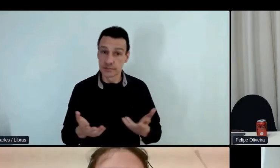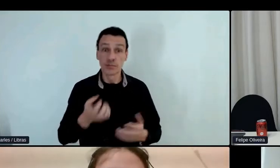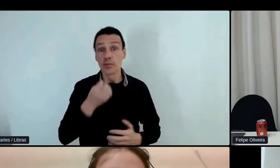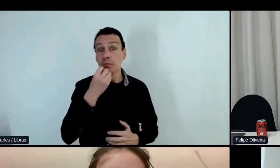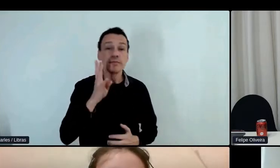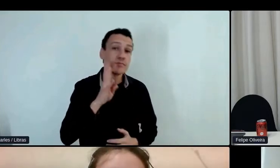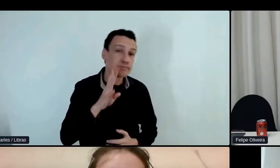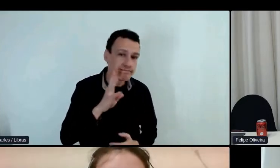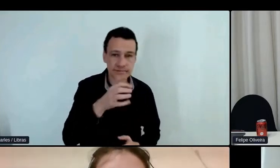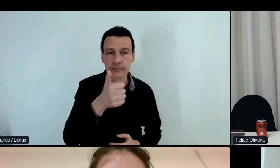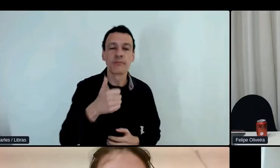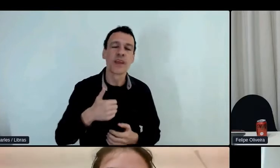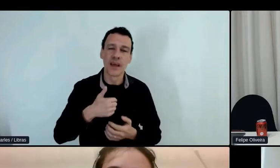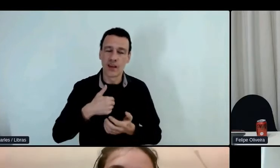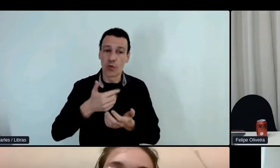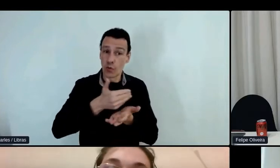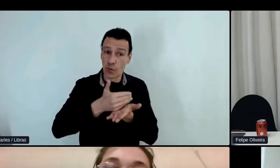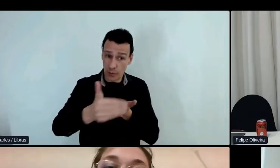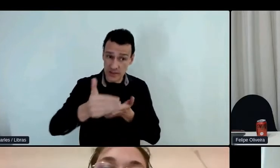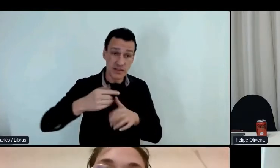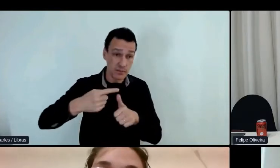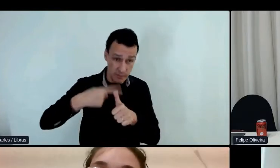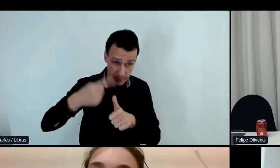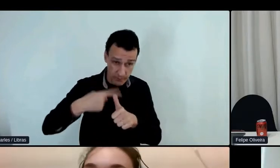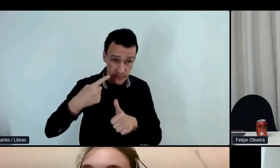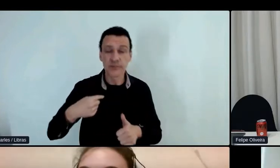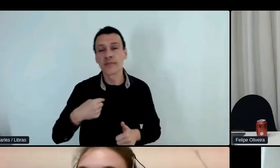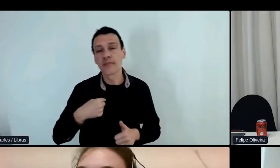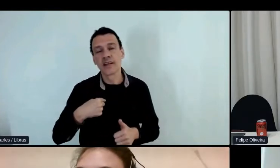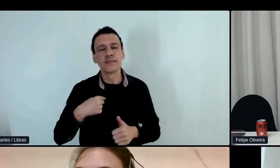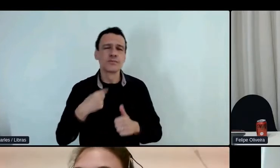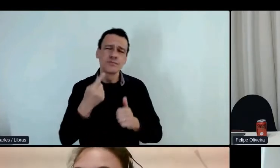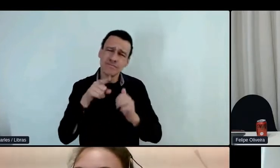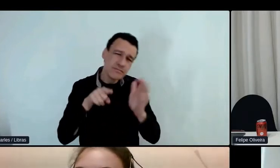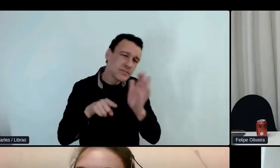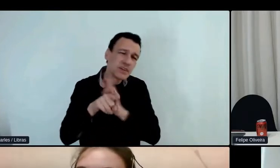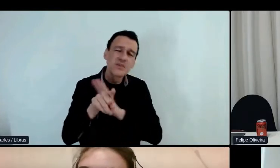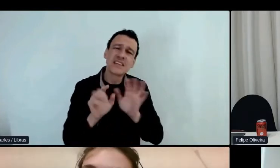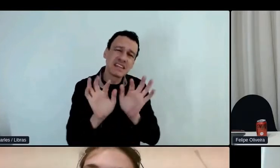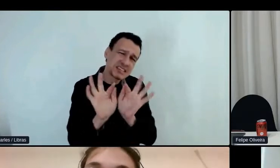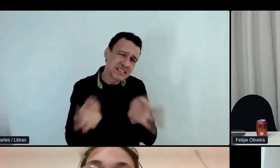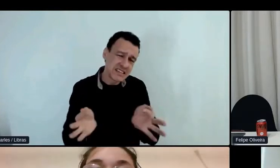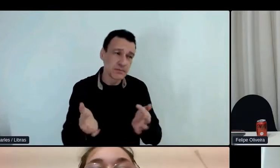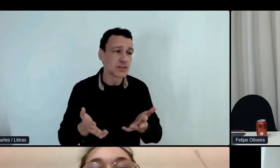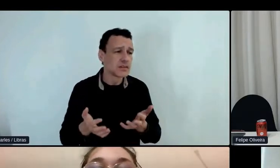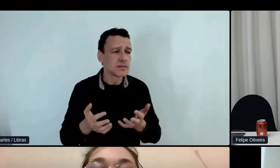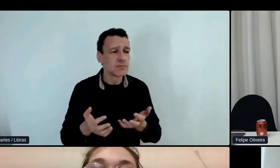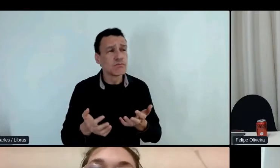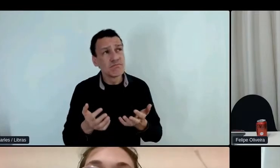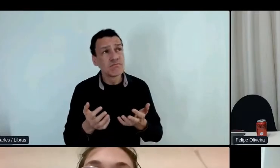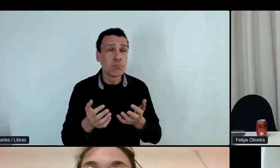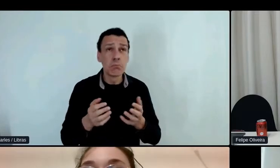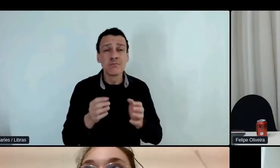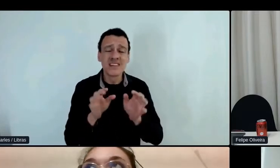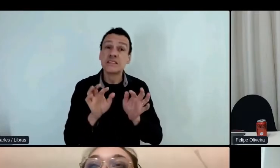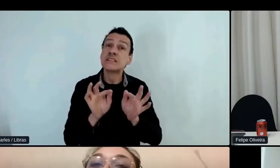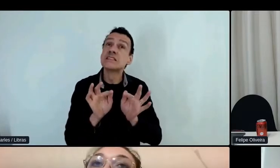alguém que precisa ser encaixado no neurodivergente. Então é isso, muito